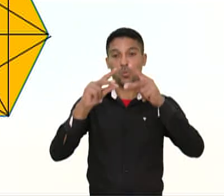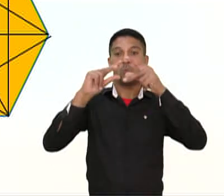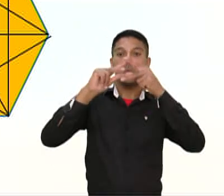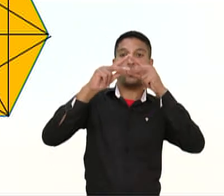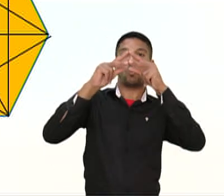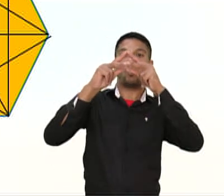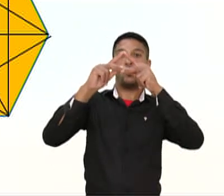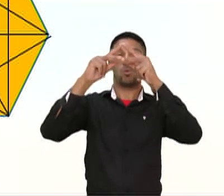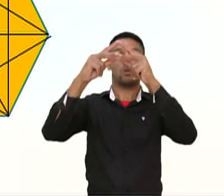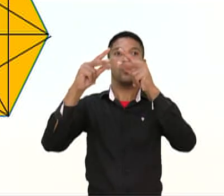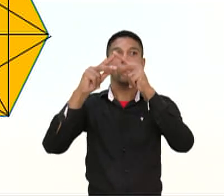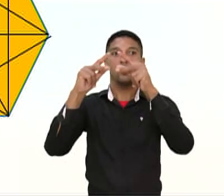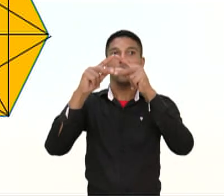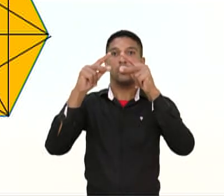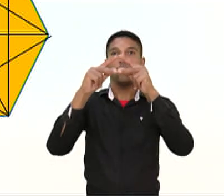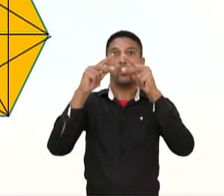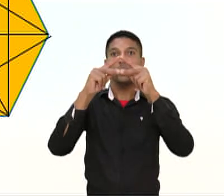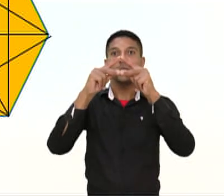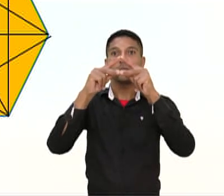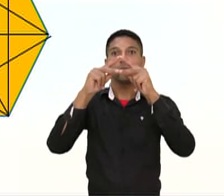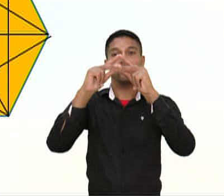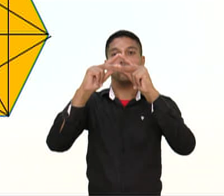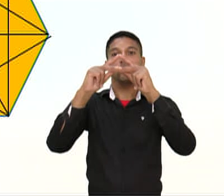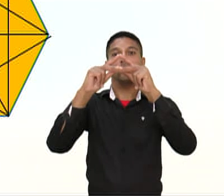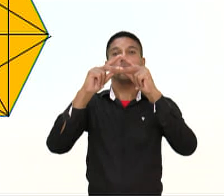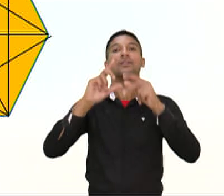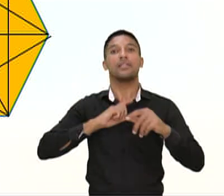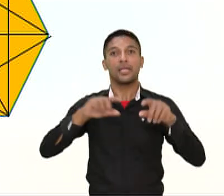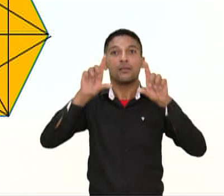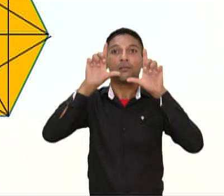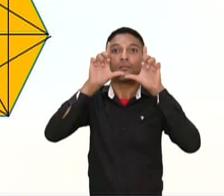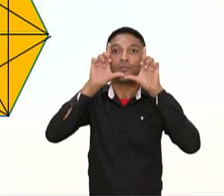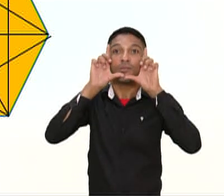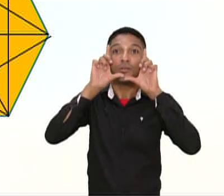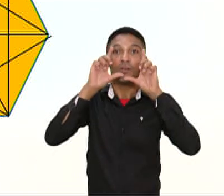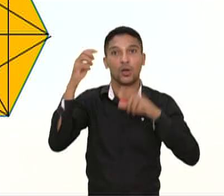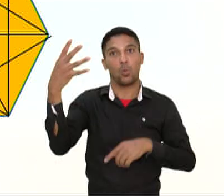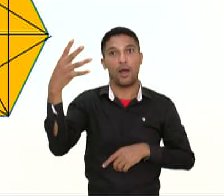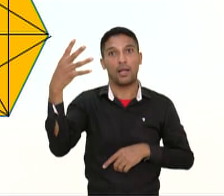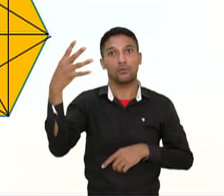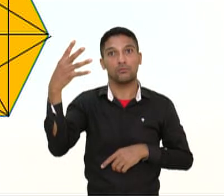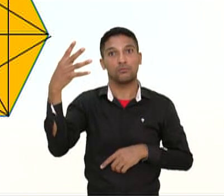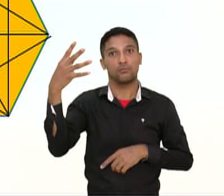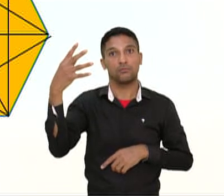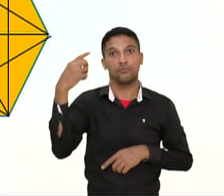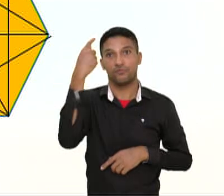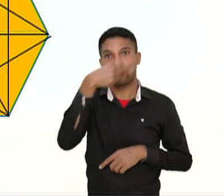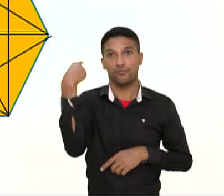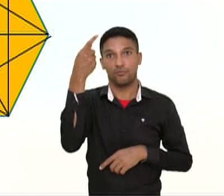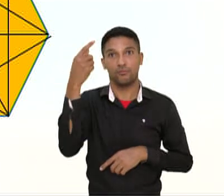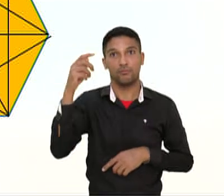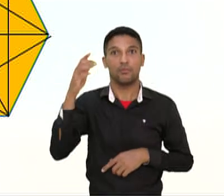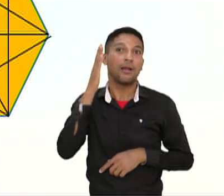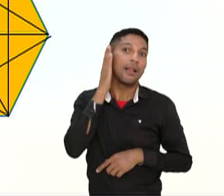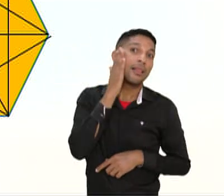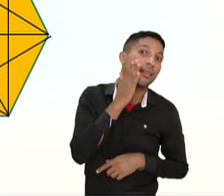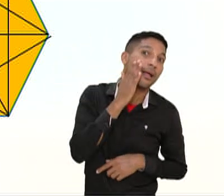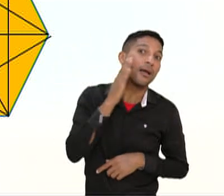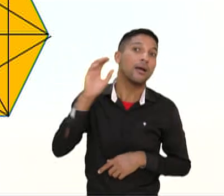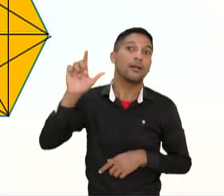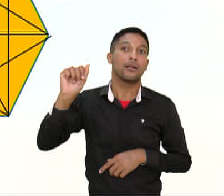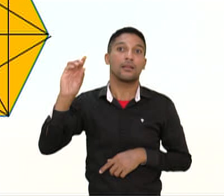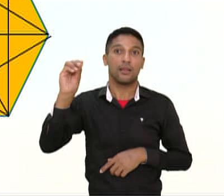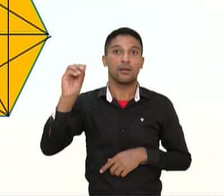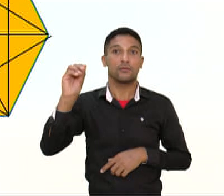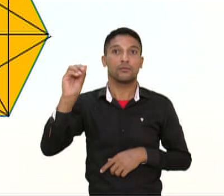de 4, 5 e 6 lados. Então, observe. Repare